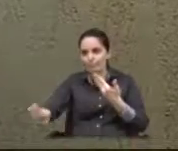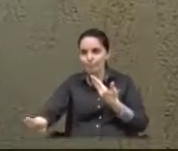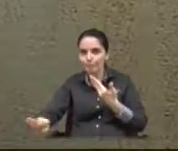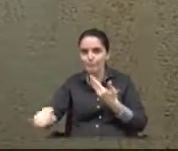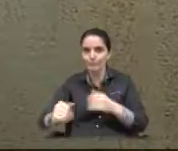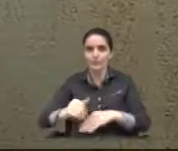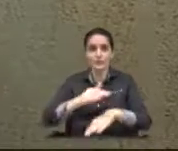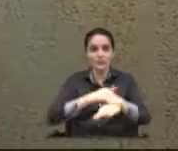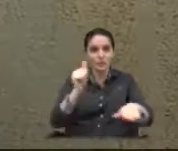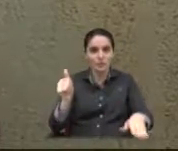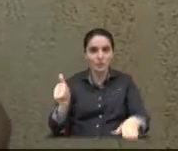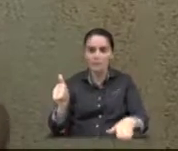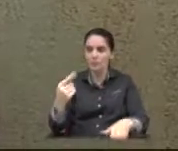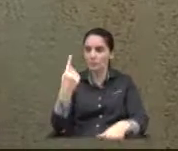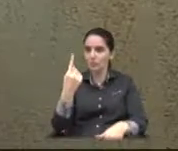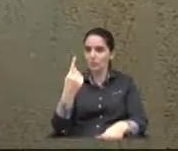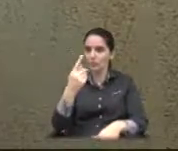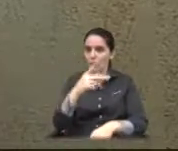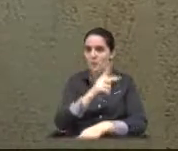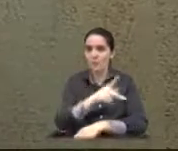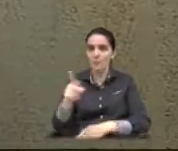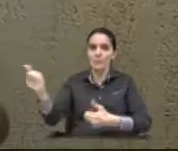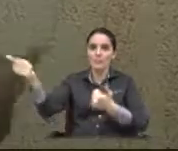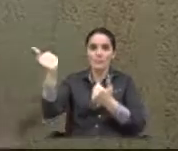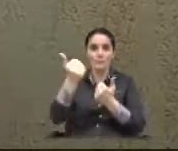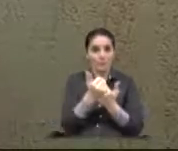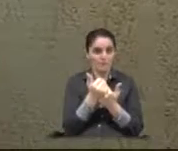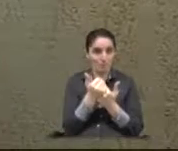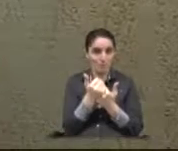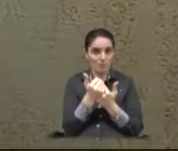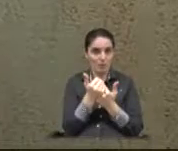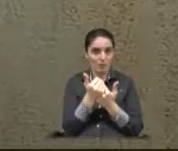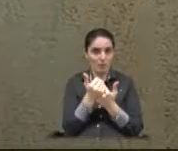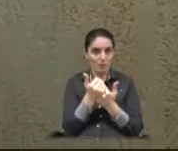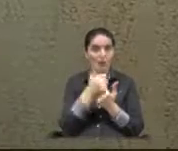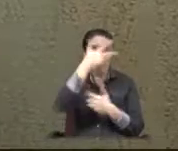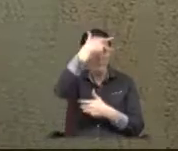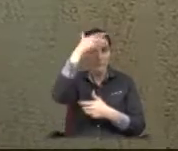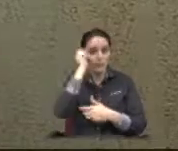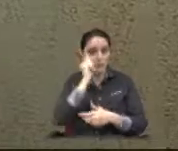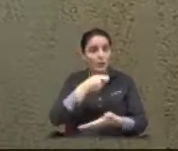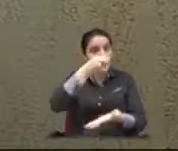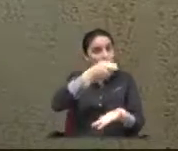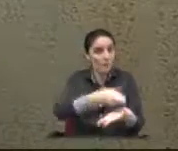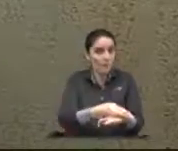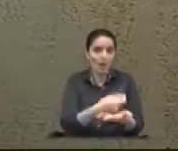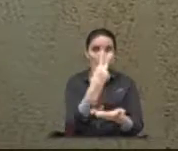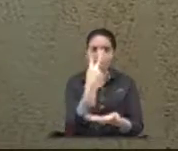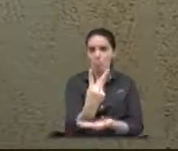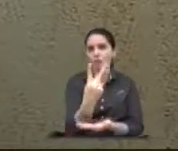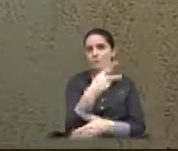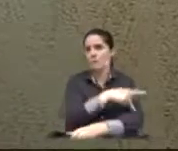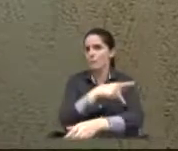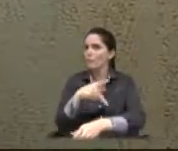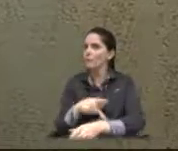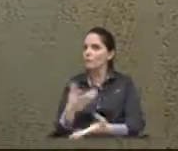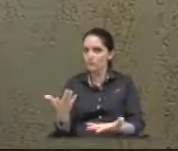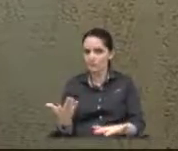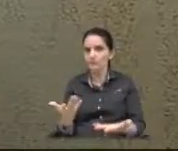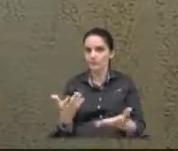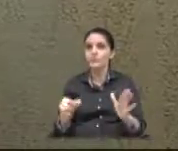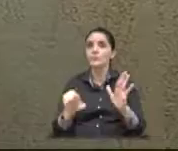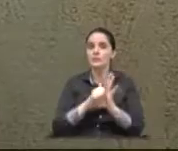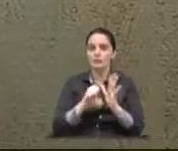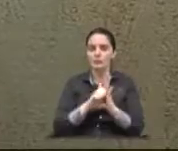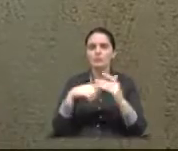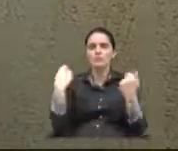chamado um substituto, e o cofre da prefeitura ele tem que arcar com a licença do professor e com o professor contratado. Então, esse estatuto tem que